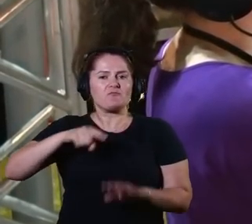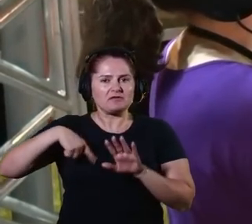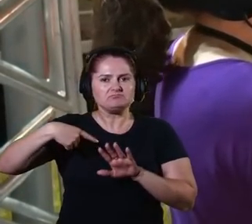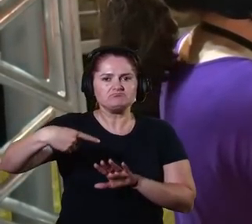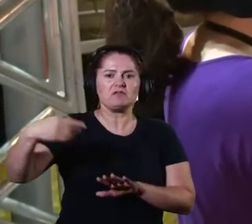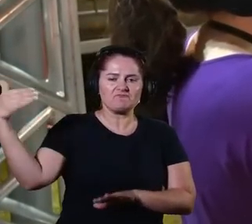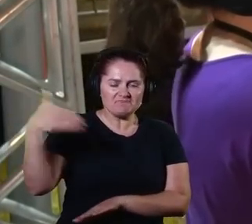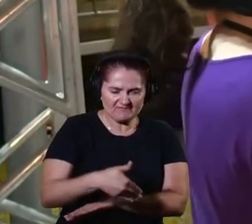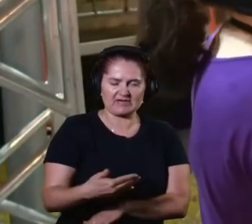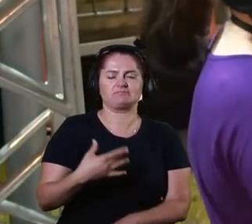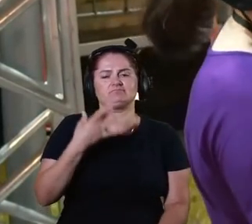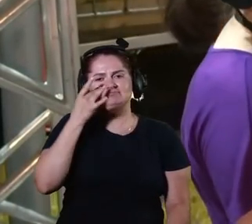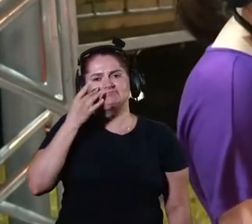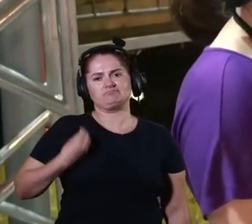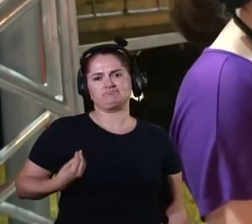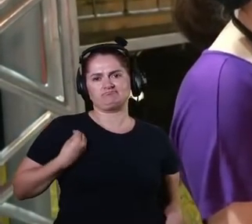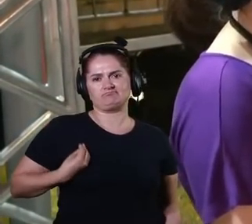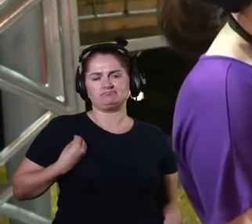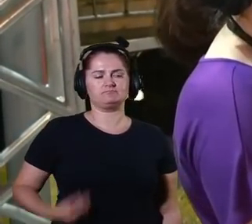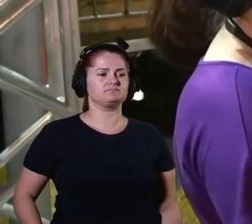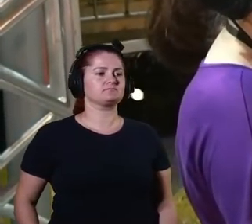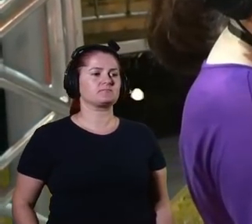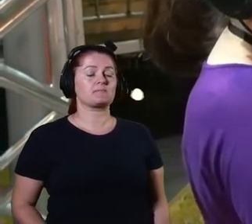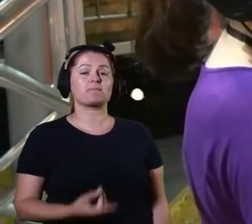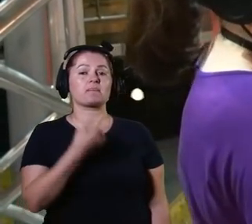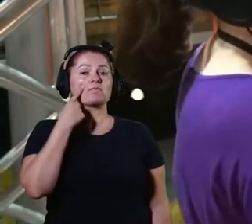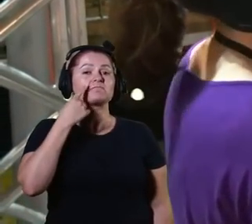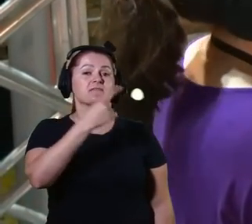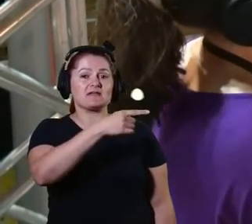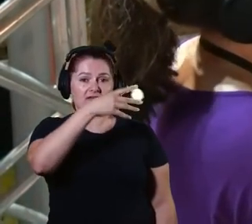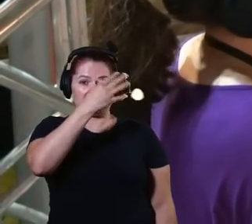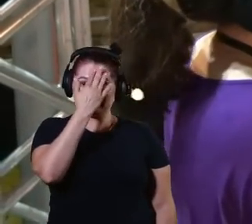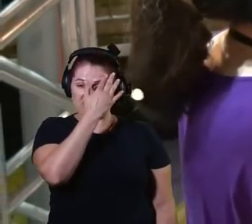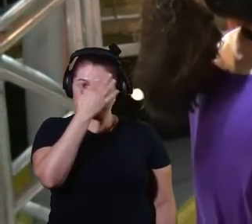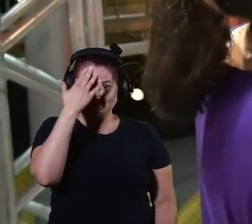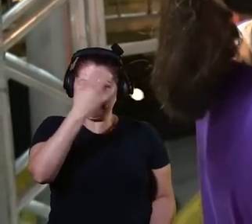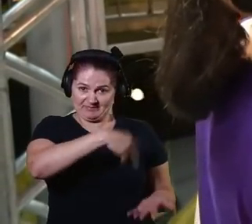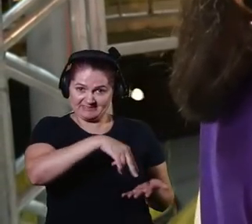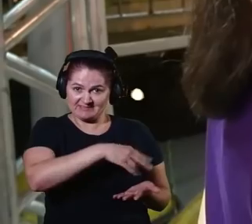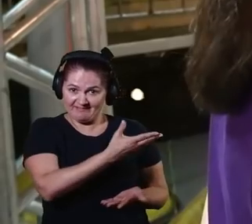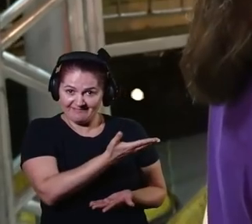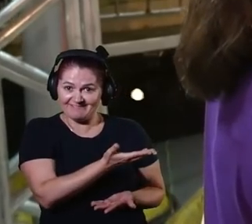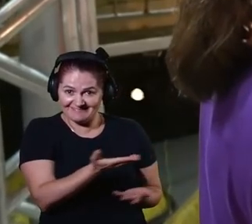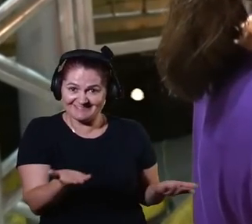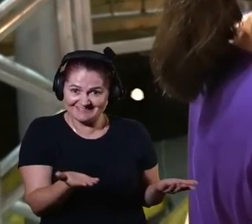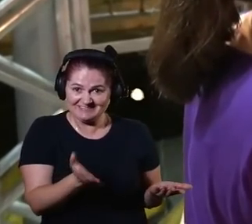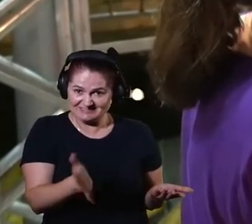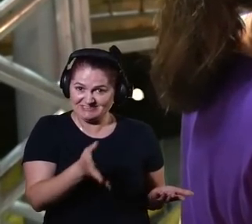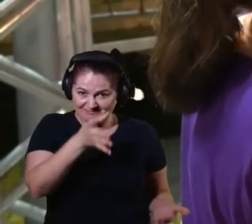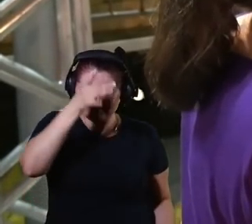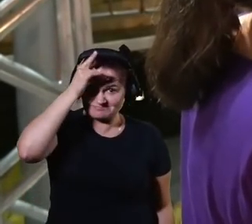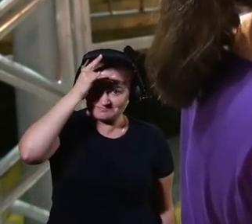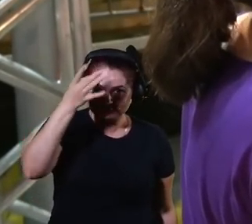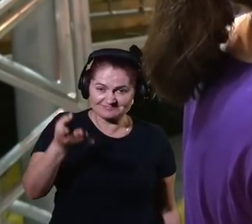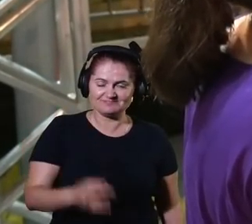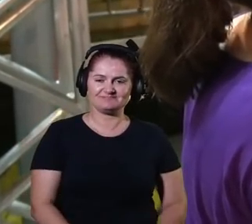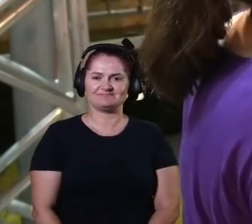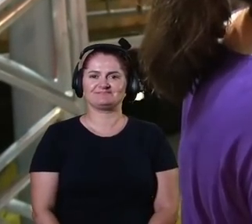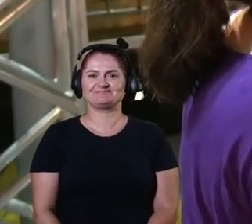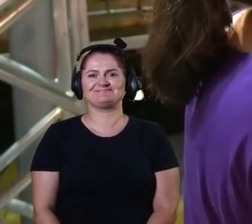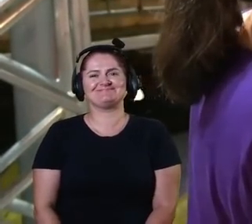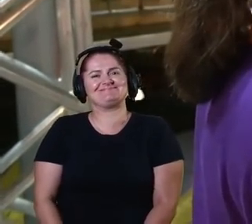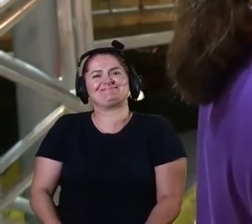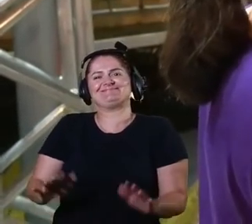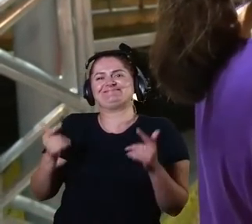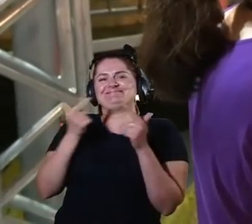Ô, Luciane, pede para ele se ele já decorou a dancinha. Prefeito, o pessoal está perguntando se o senhor já decorou a dancinha